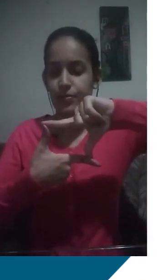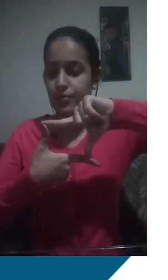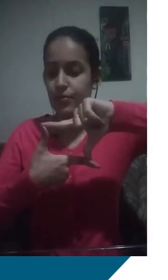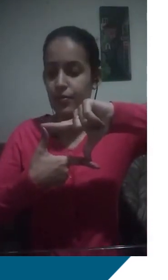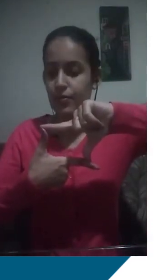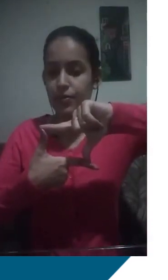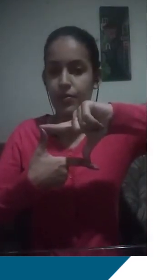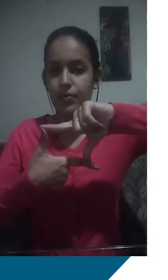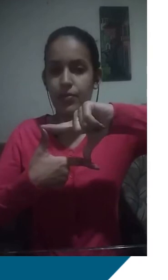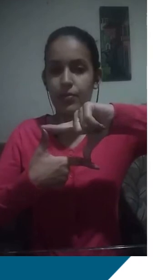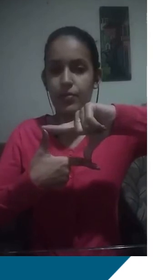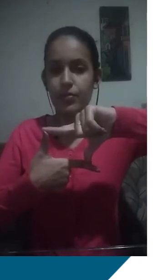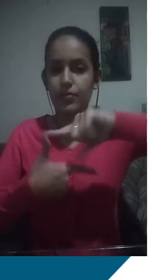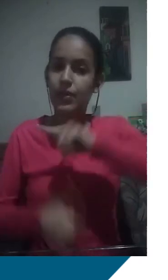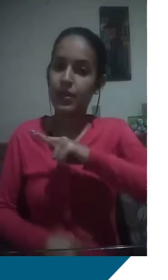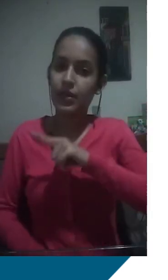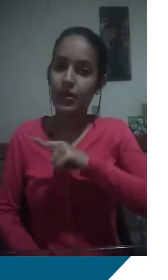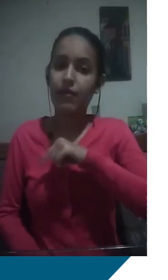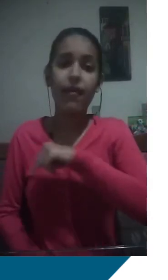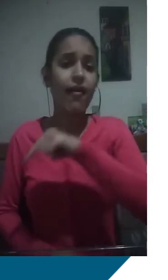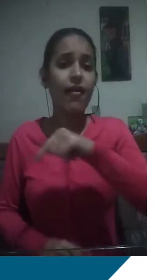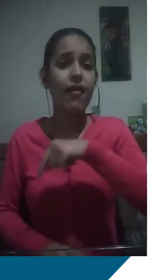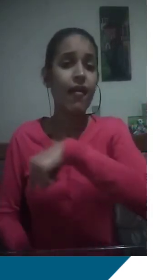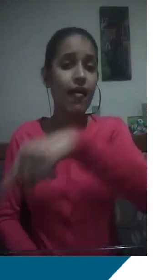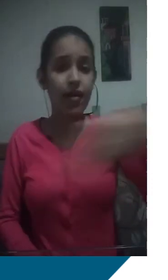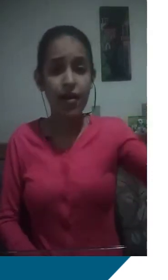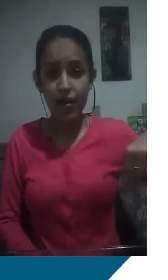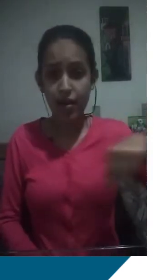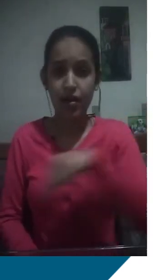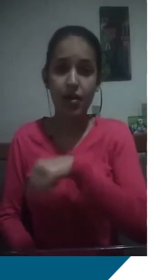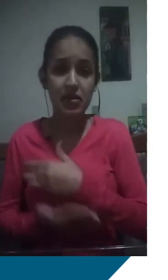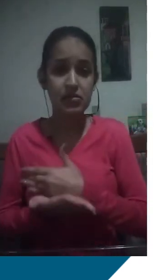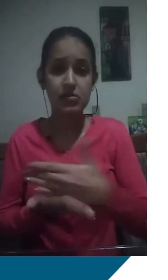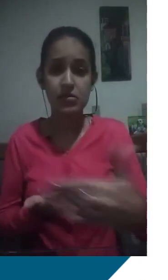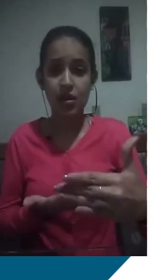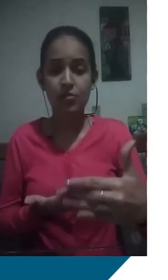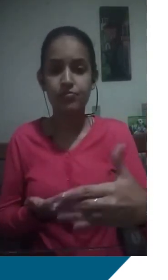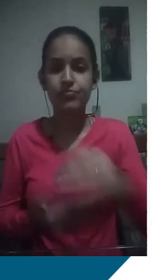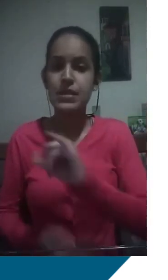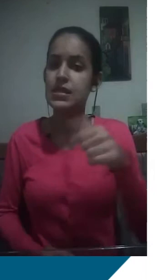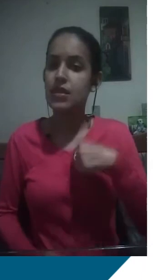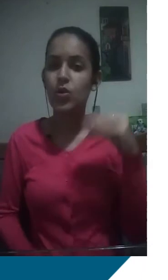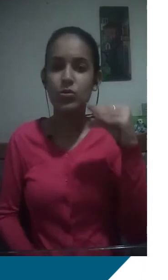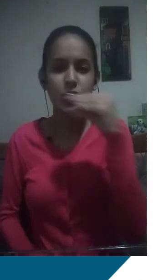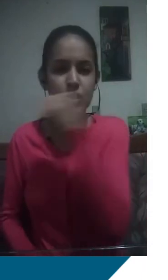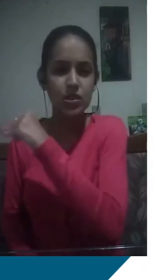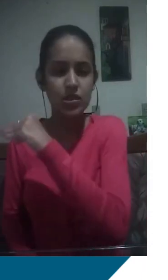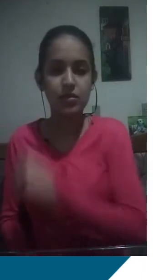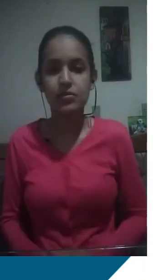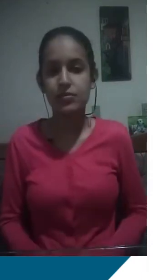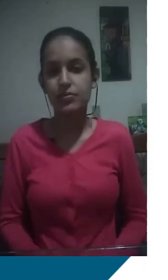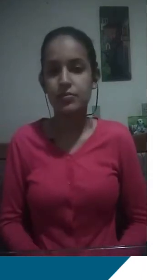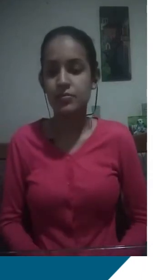inicial. Se eu aquecer esse azulejo, como ele tem uma área inicial, ele vai dilatar, né? Ele vai dilatar o